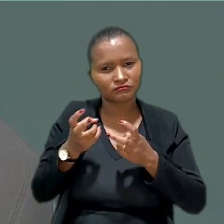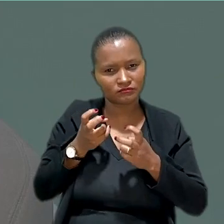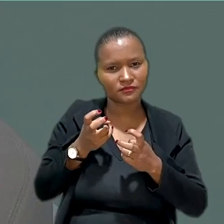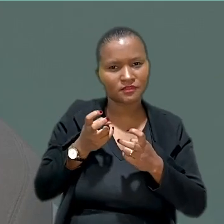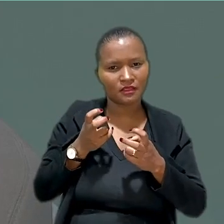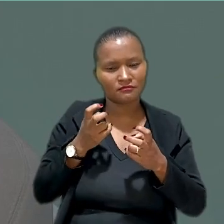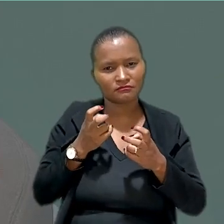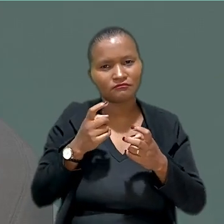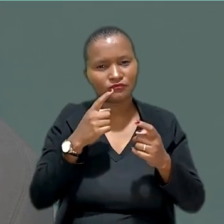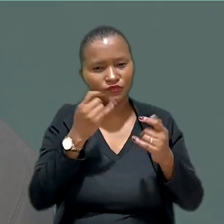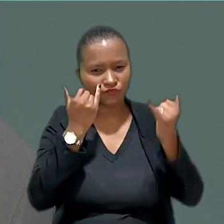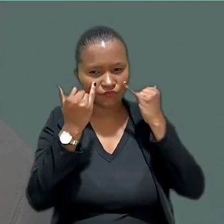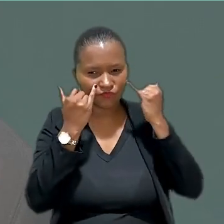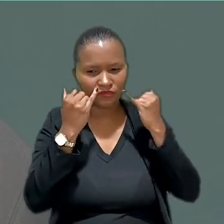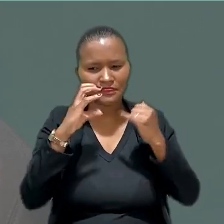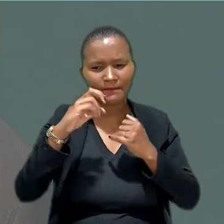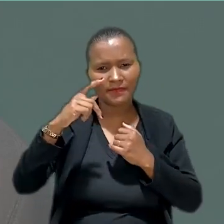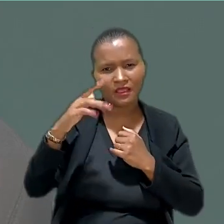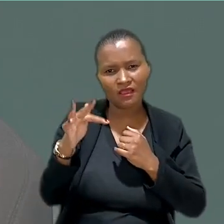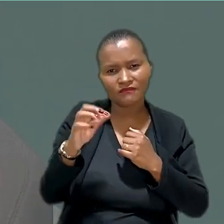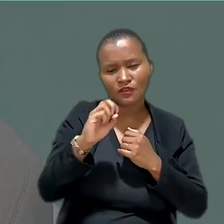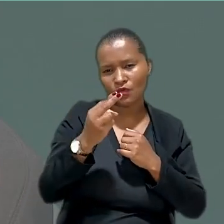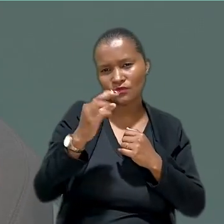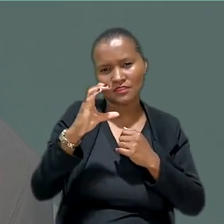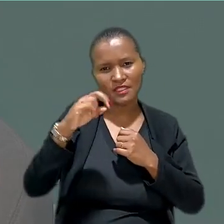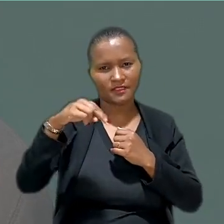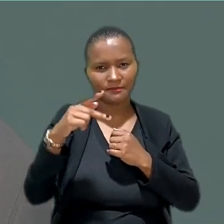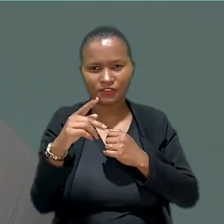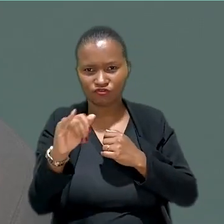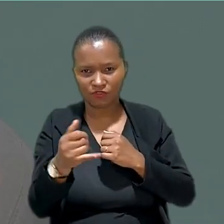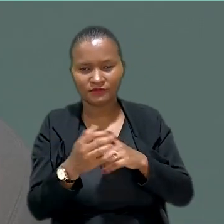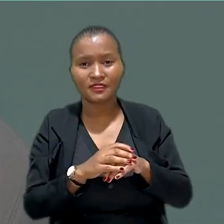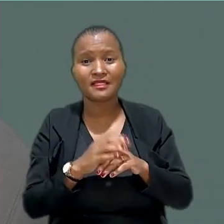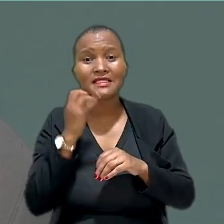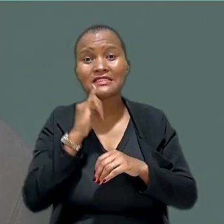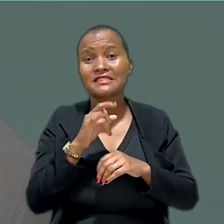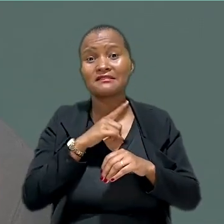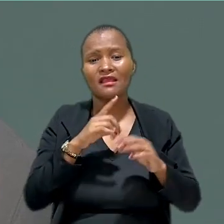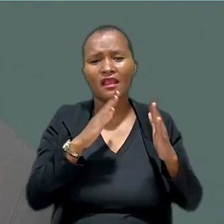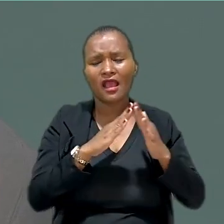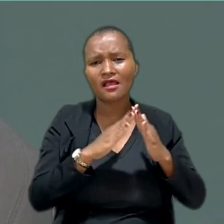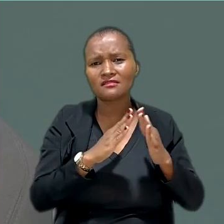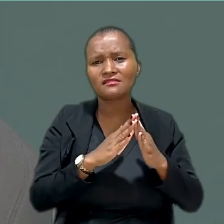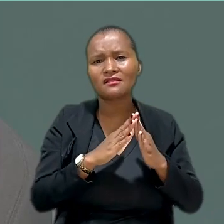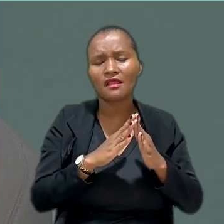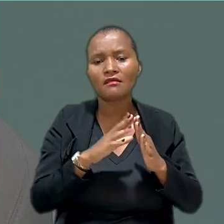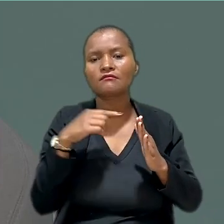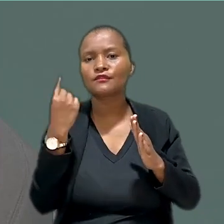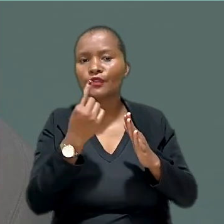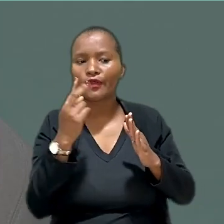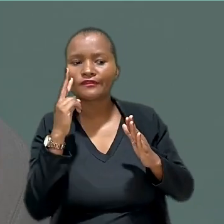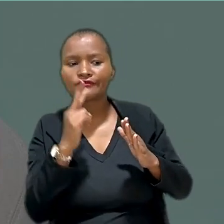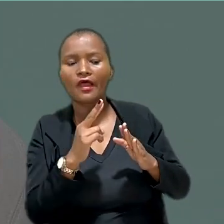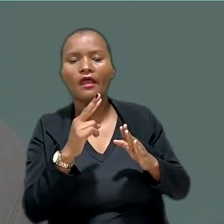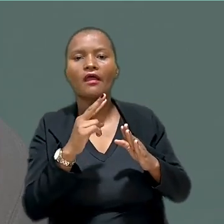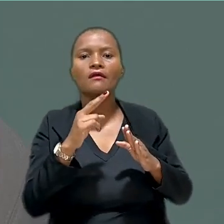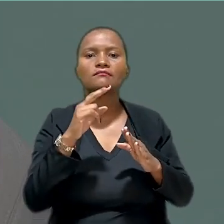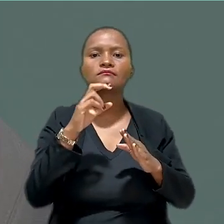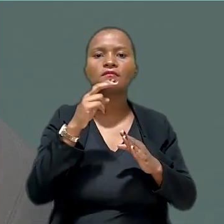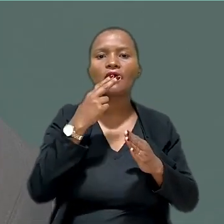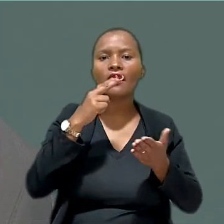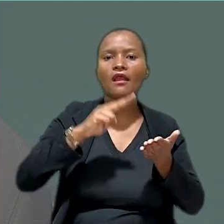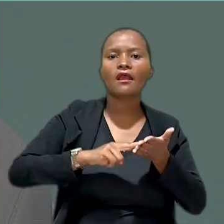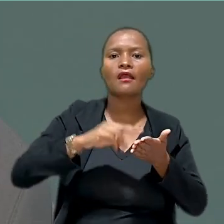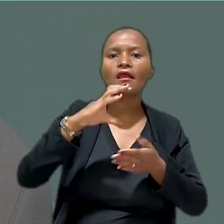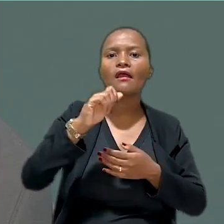cruzamento de dados relativamente ao CPF e ao CNPJ. Se ela tem imóveis, temos acesso aos cartórios e conseguimos saber se ela